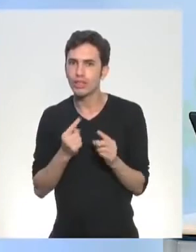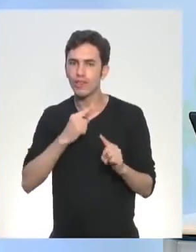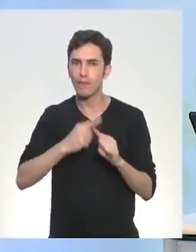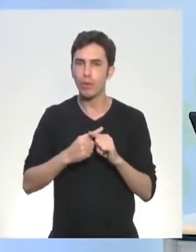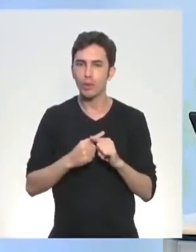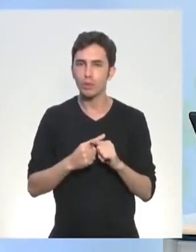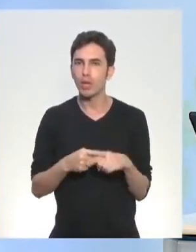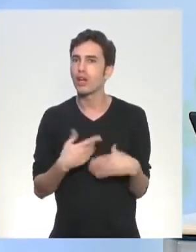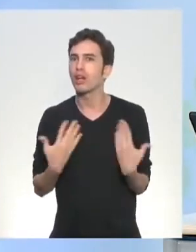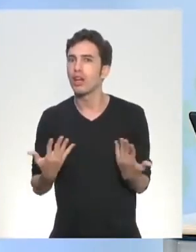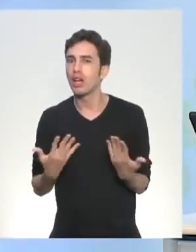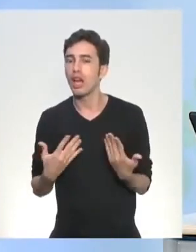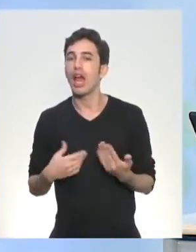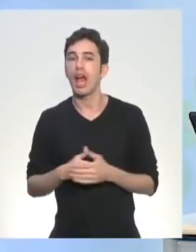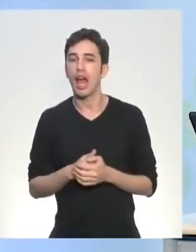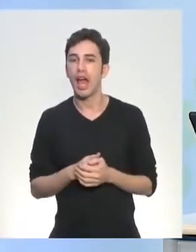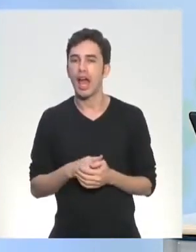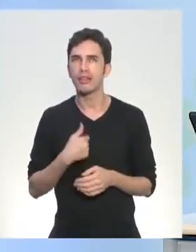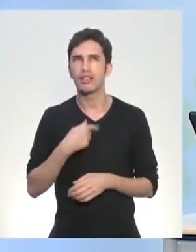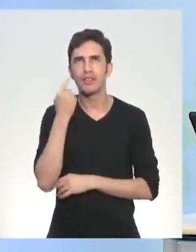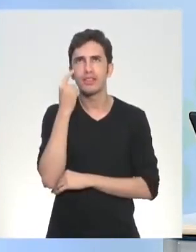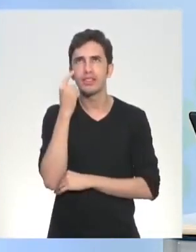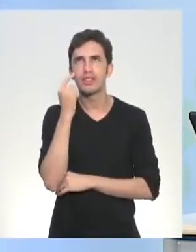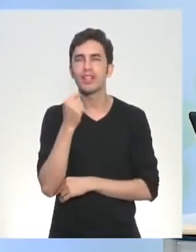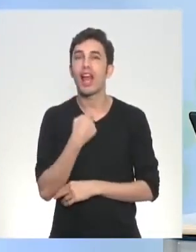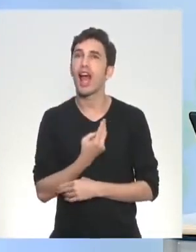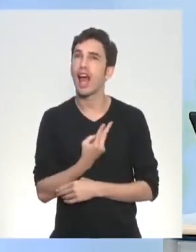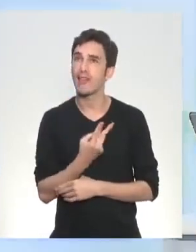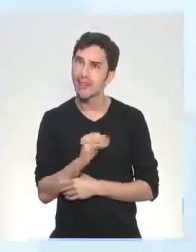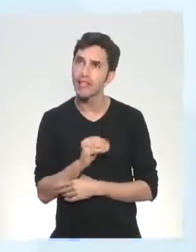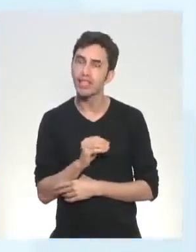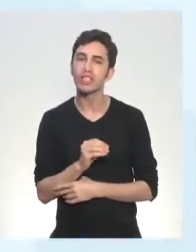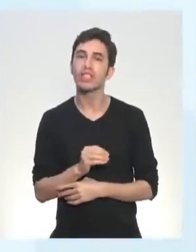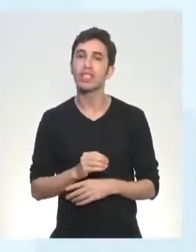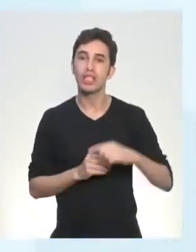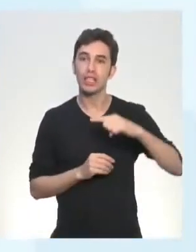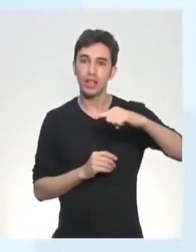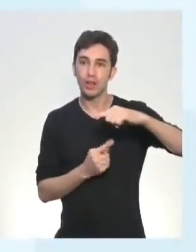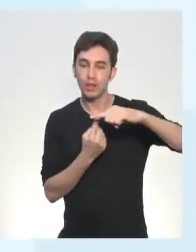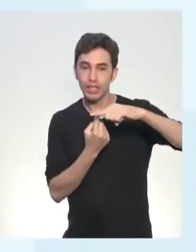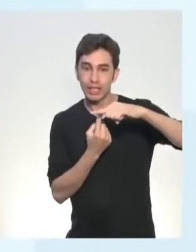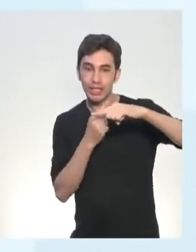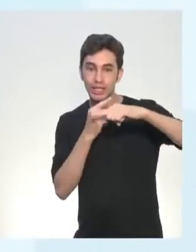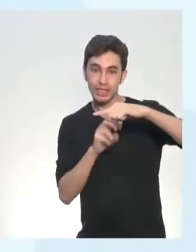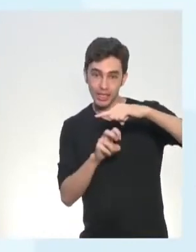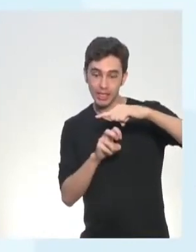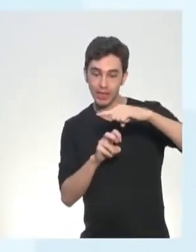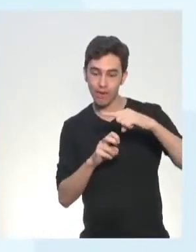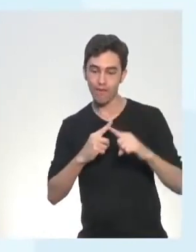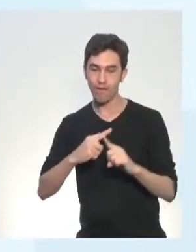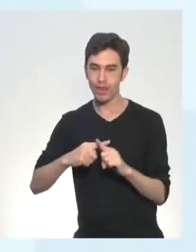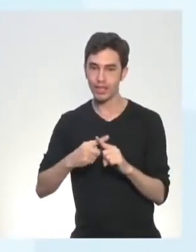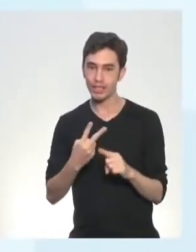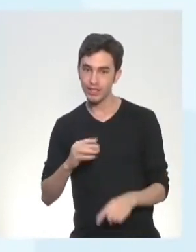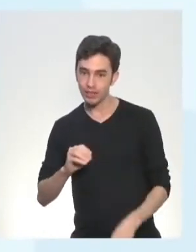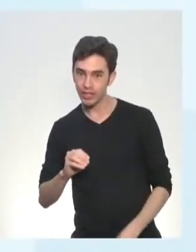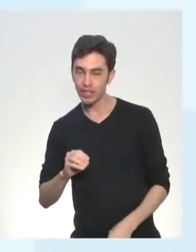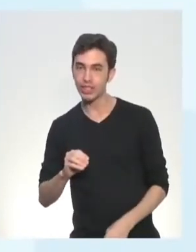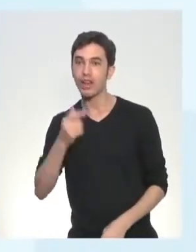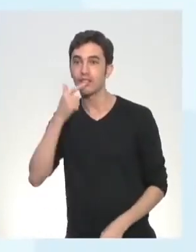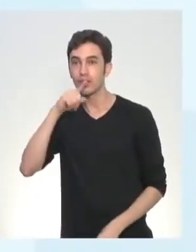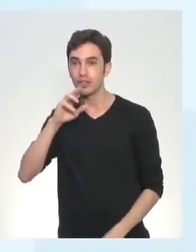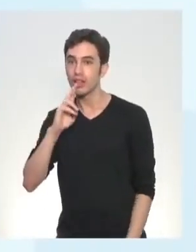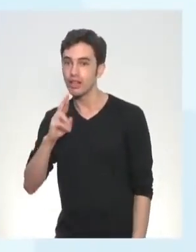para dar 100? Ou você divide 100 por 5, que dá 20. Então, se eu fizer 5 vezes 20, eu chego no